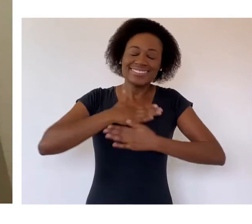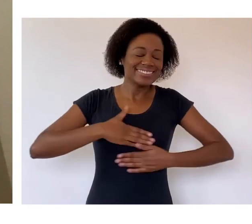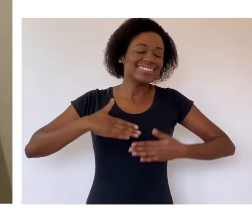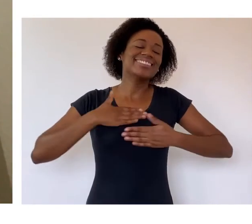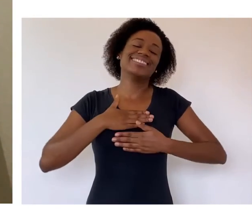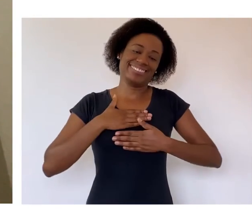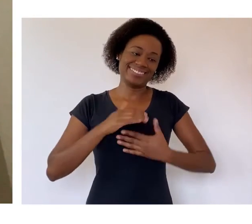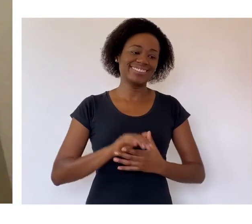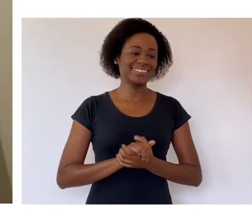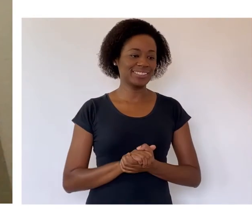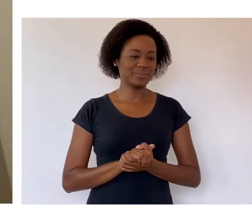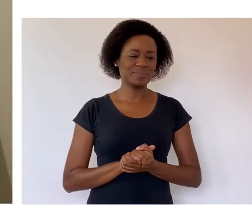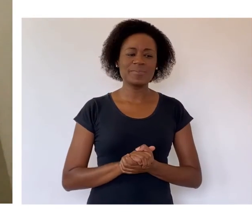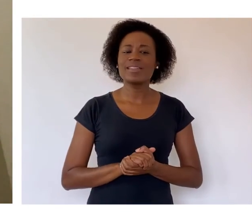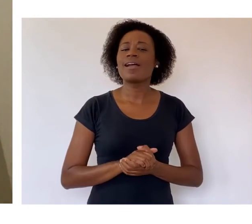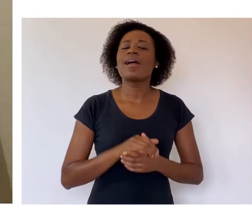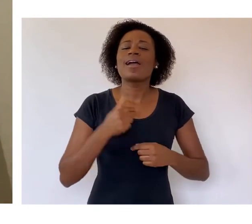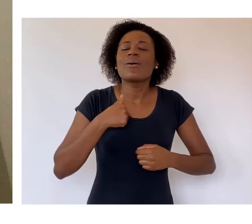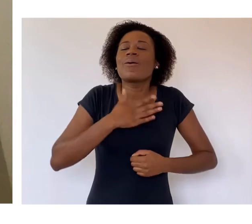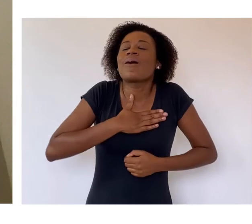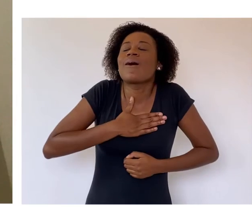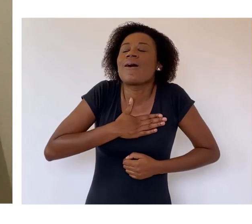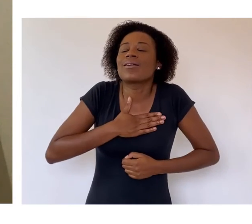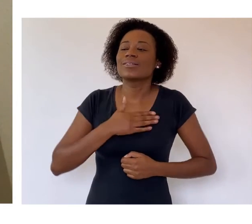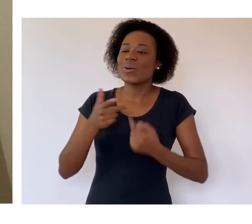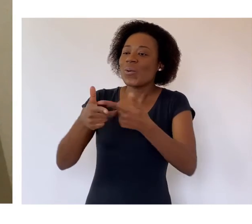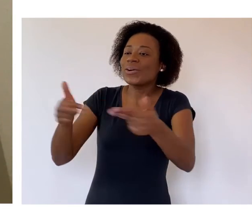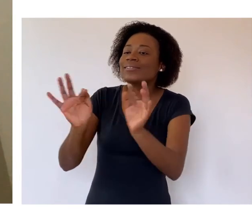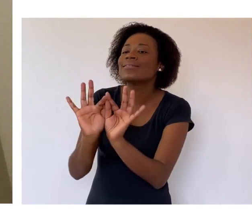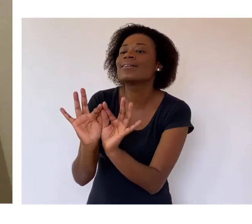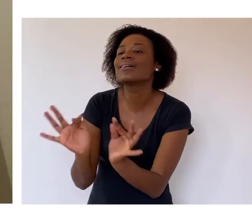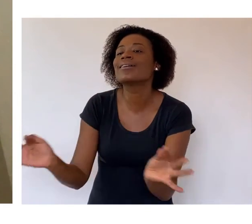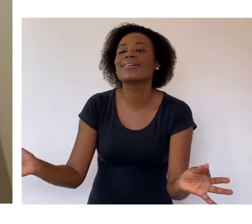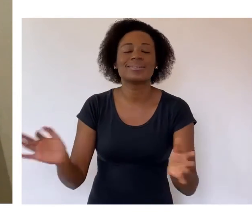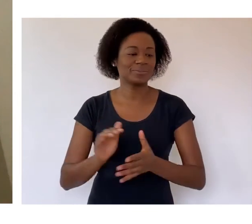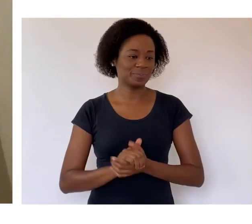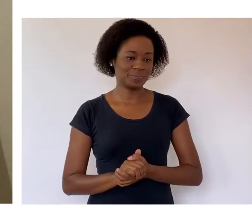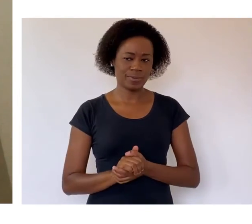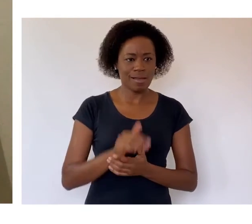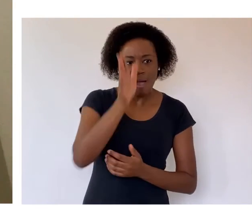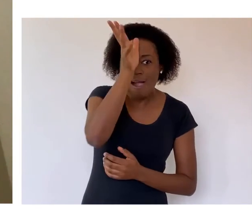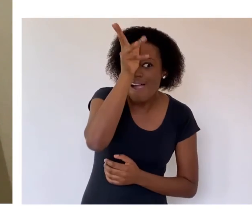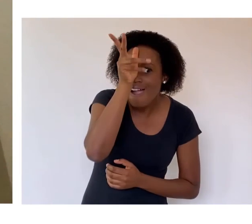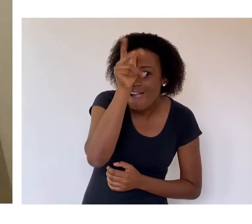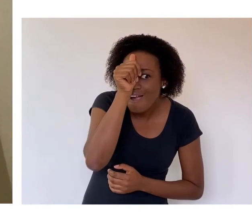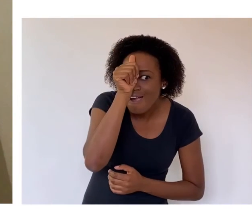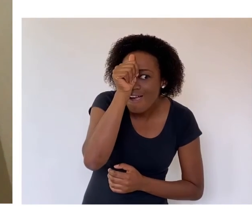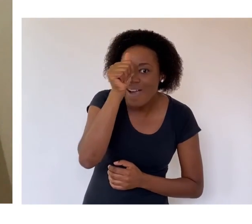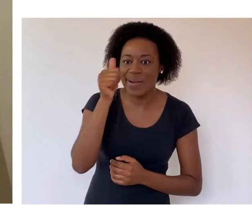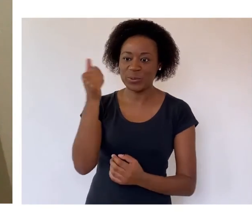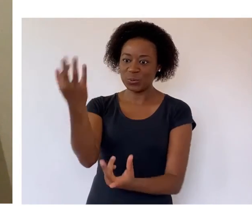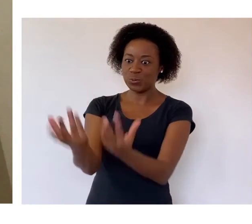gosta e que são das coisas simples. Aquele franguinho